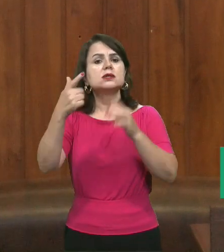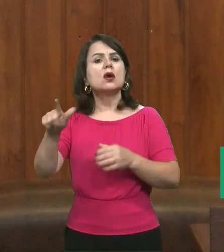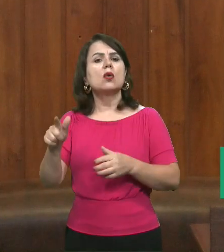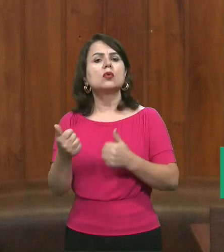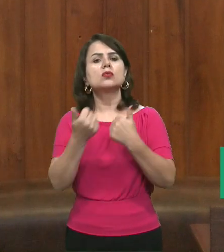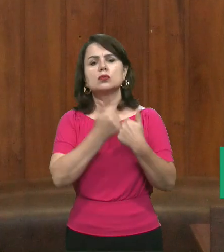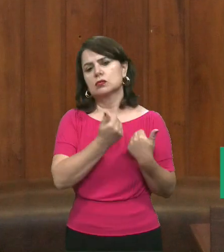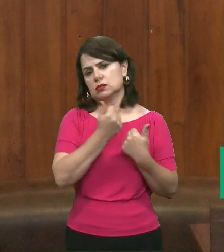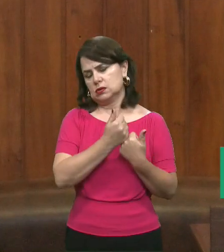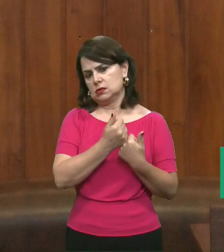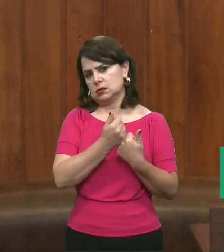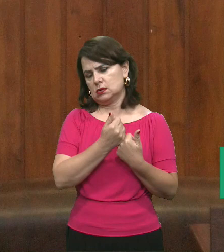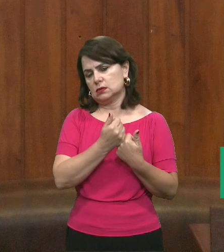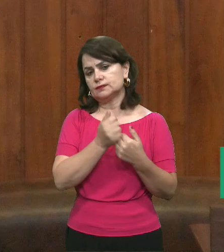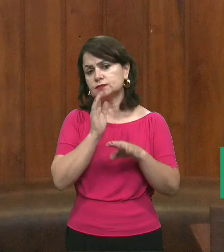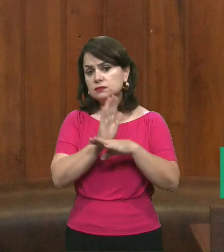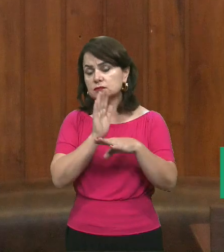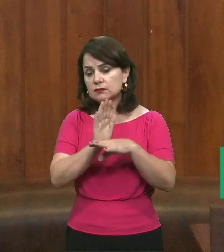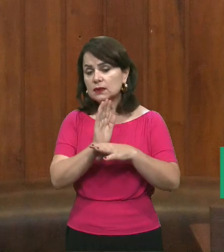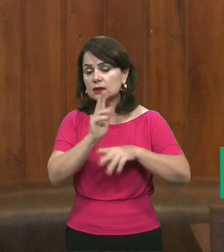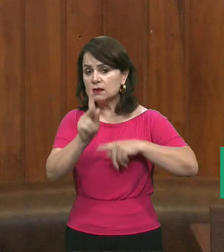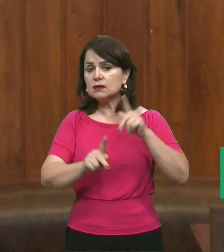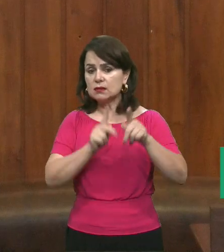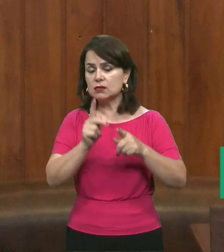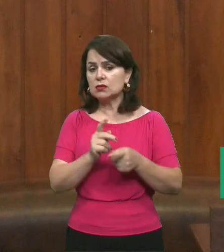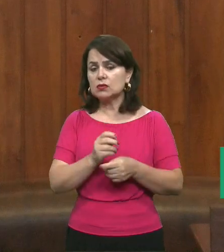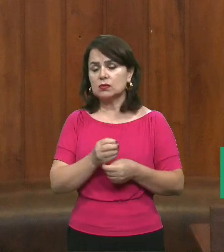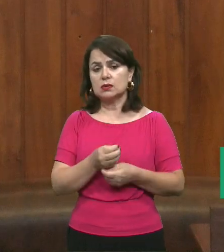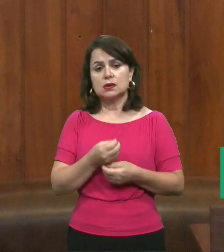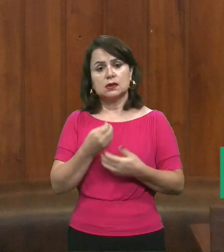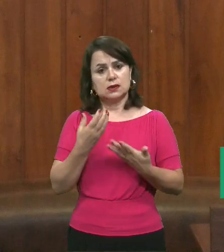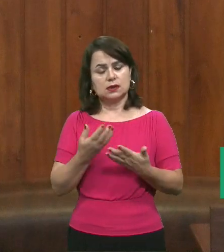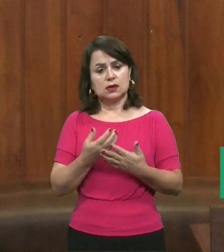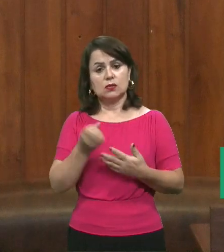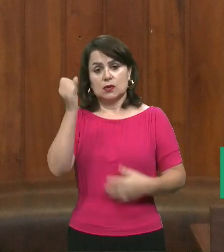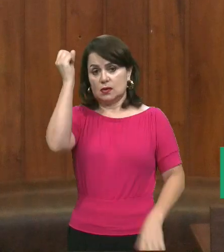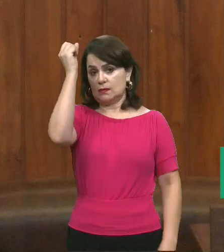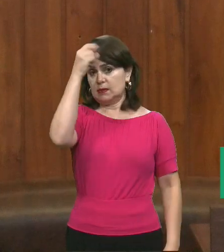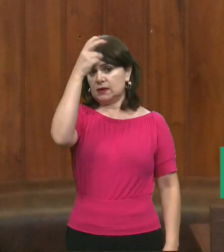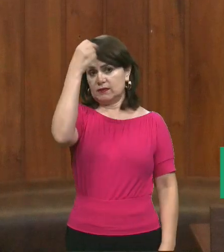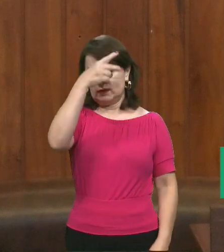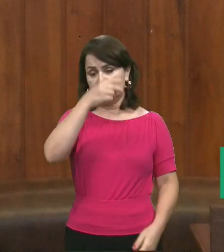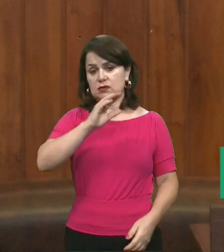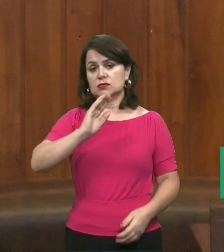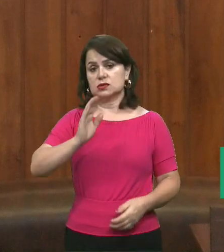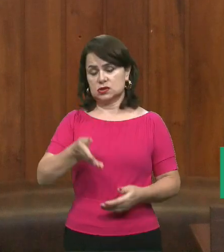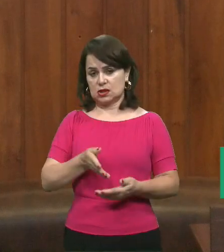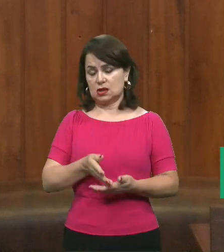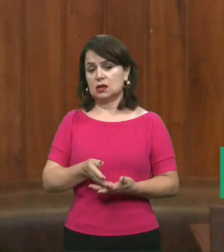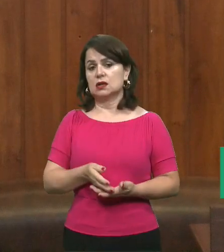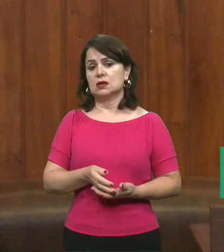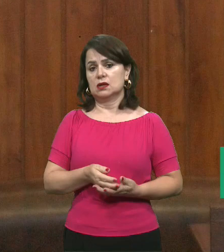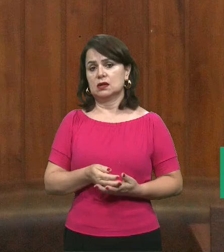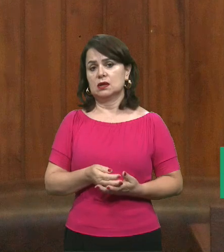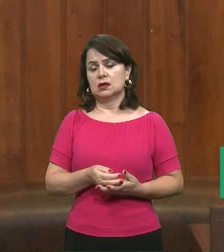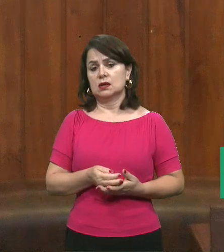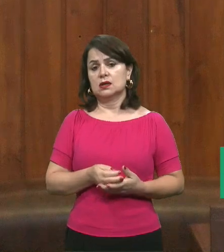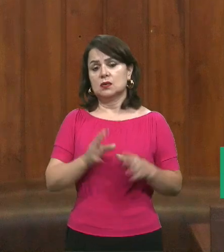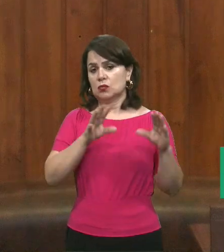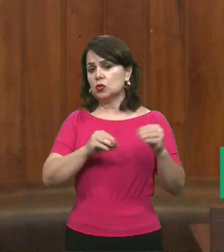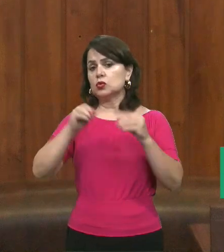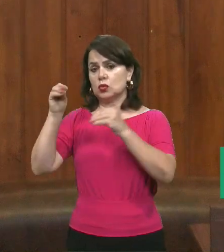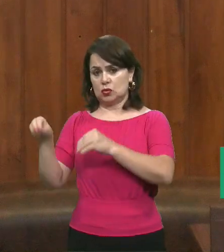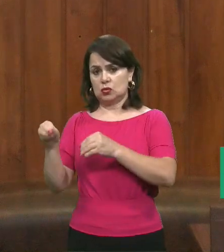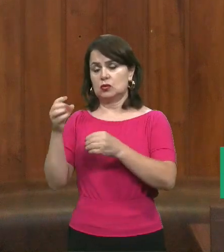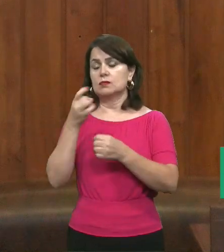outros tentarem fazer o bem. Esses prefeitos que já saíram da nossa